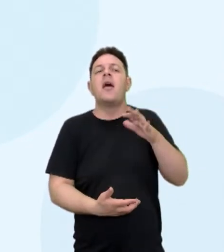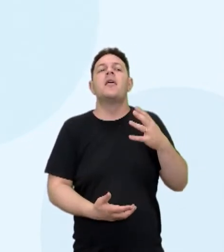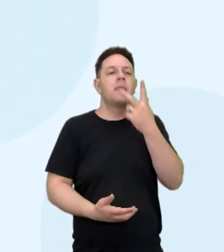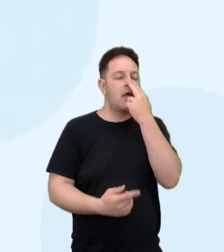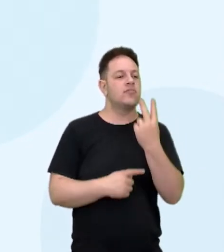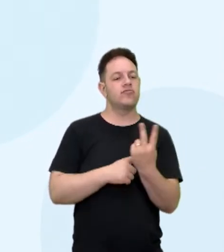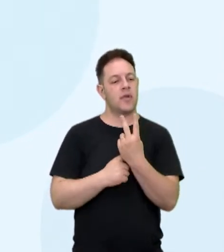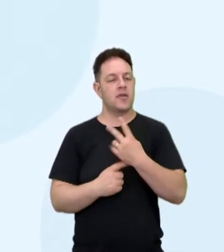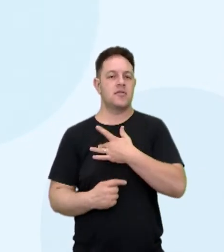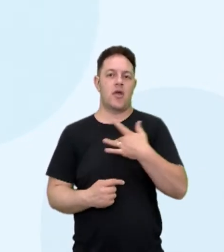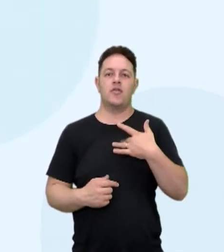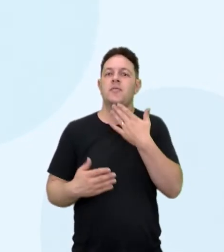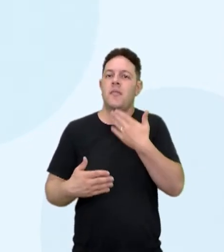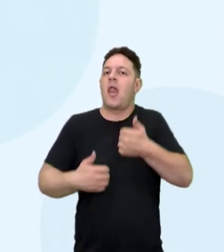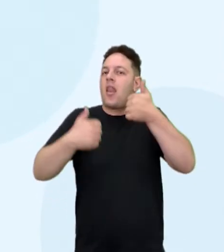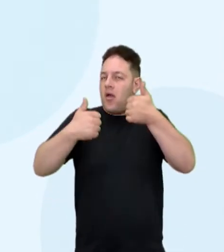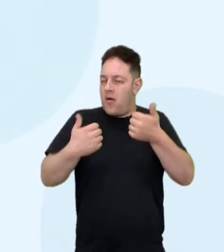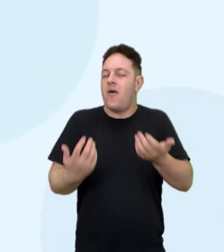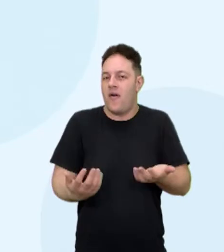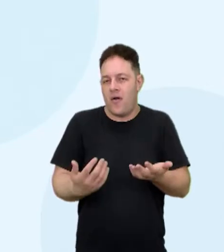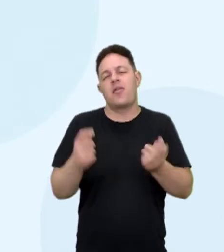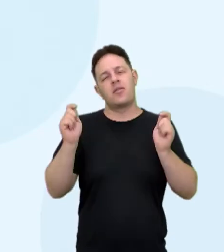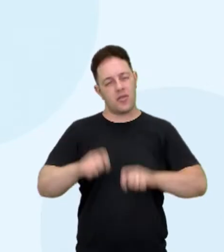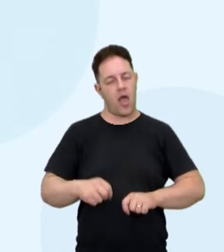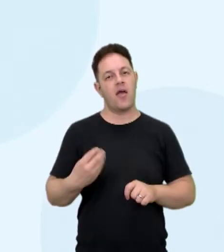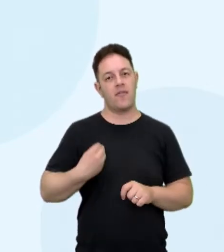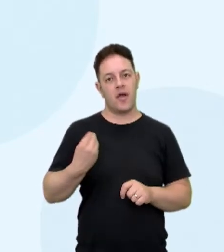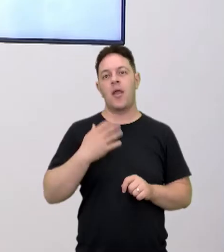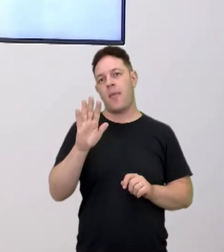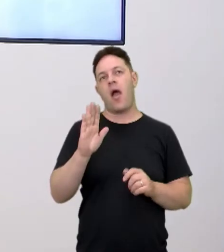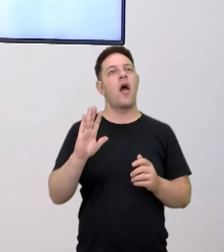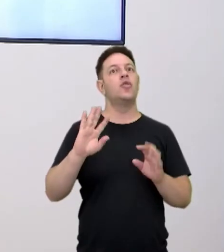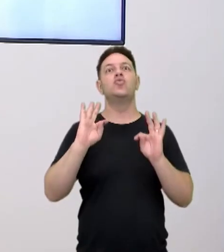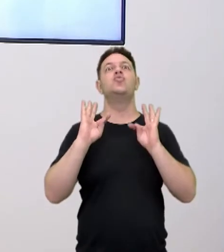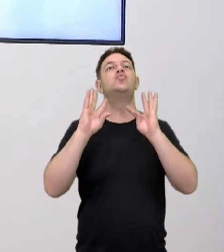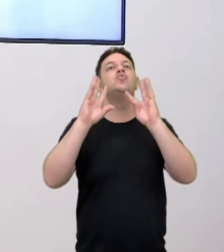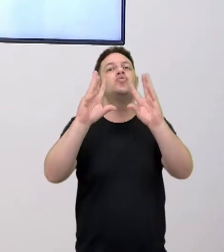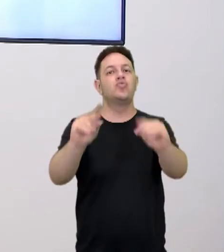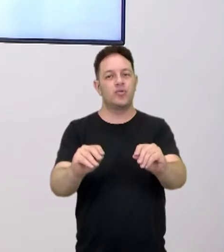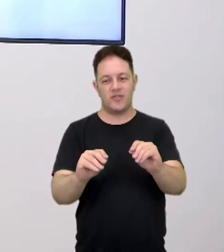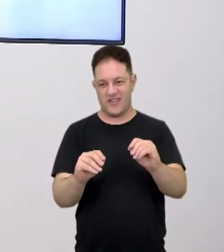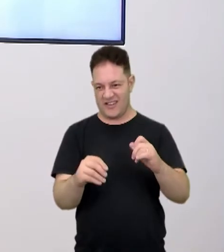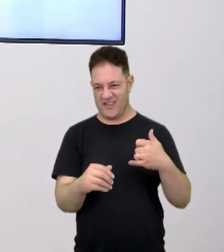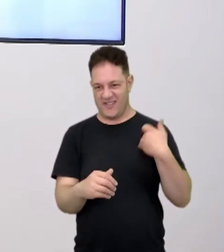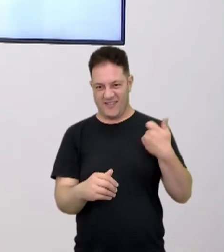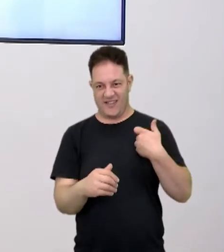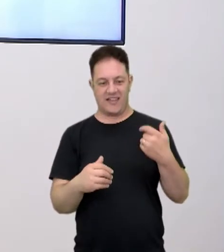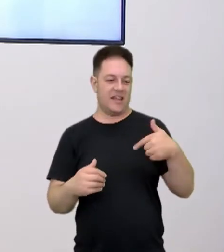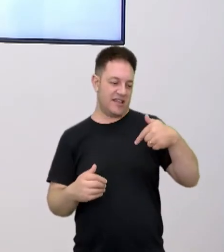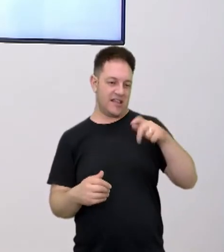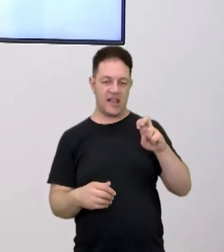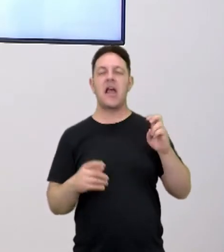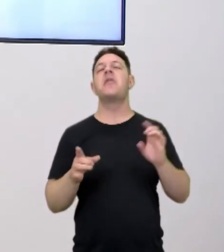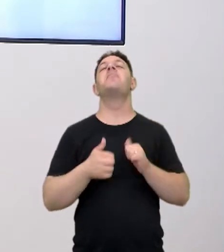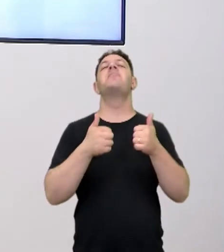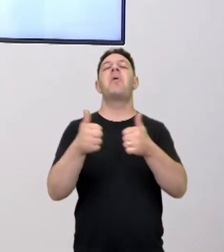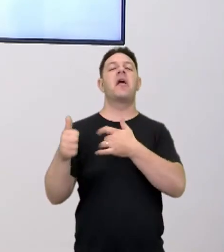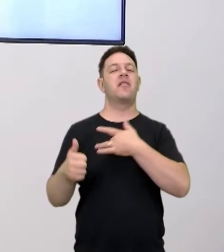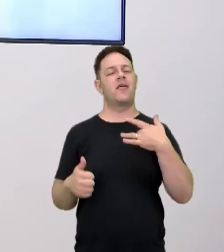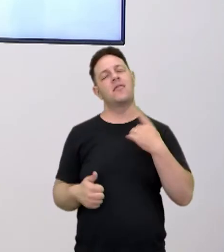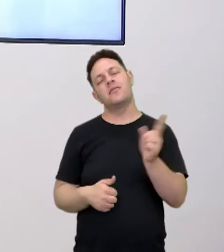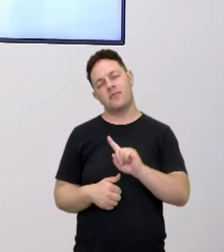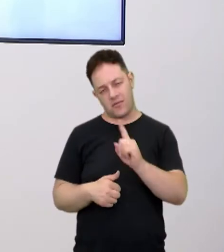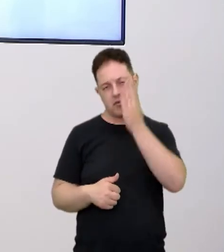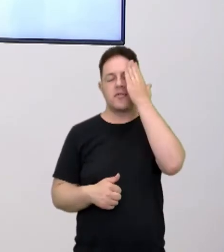mais qualidade. Então, eu sei que não é uma realidade para todos, tá? E lembra que quando a gente dá exemplos aqui, é sempre